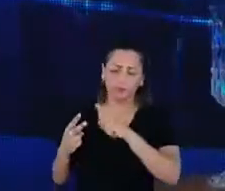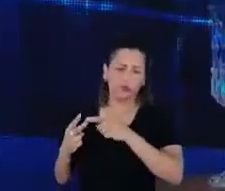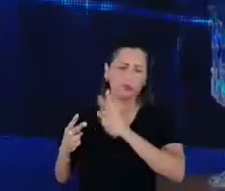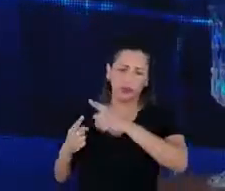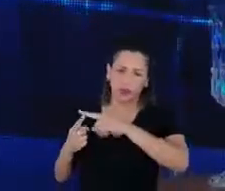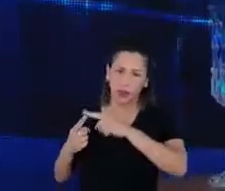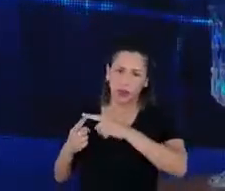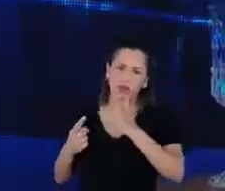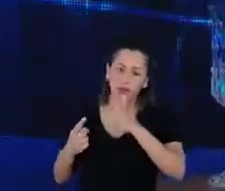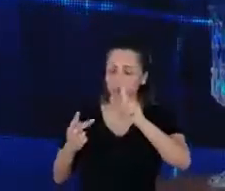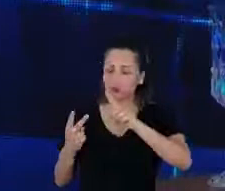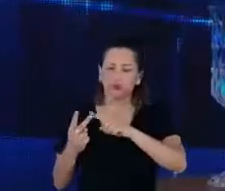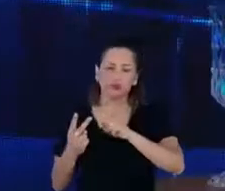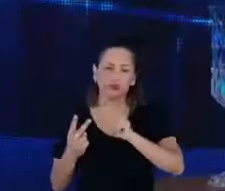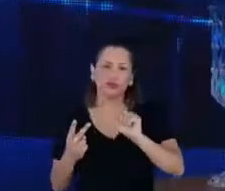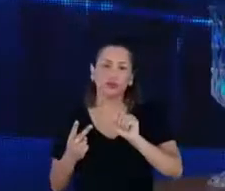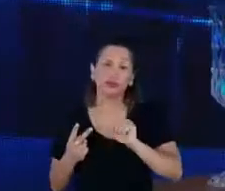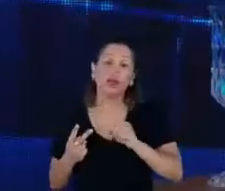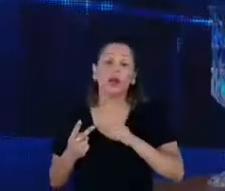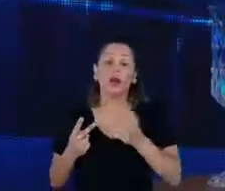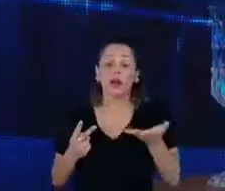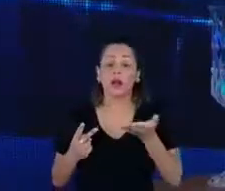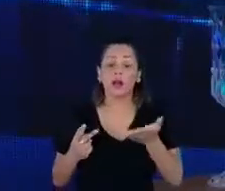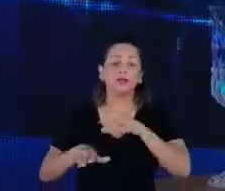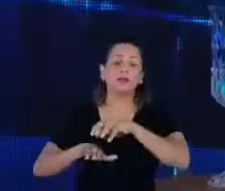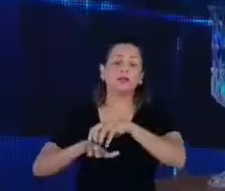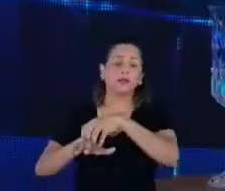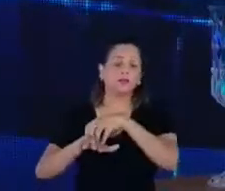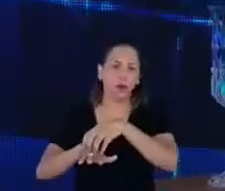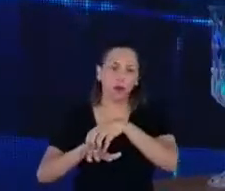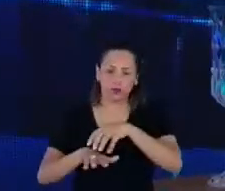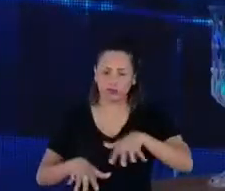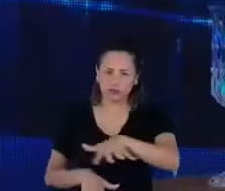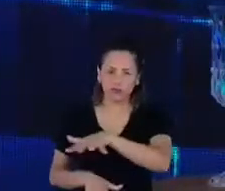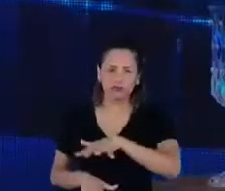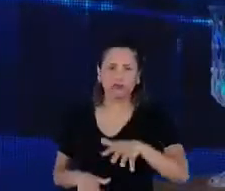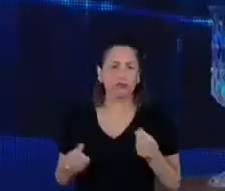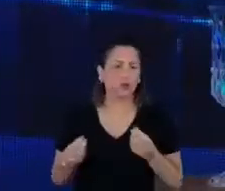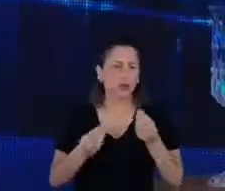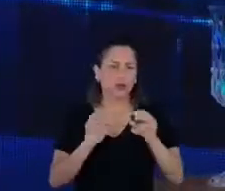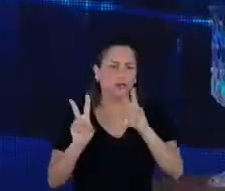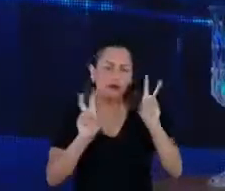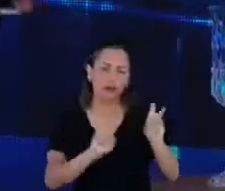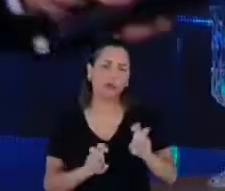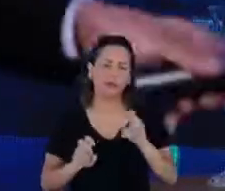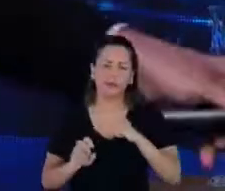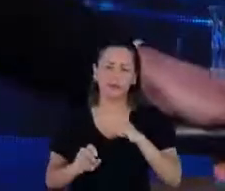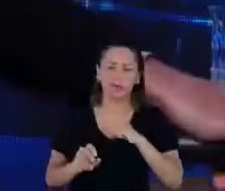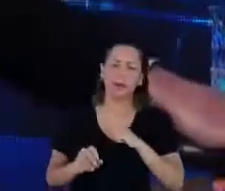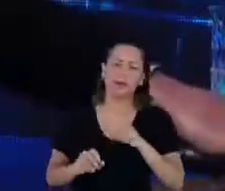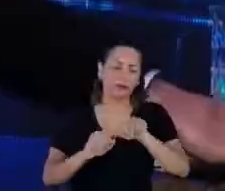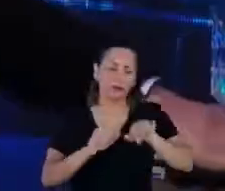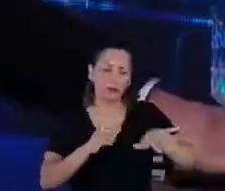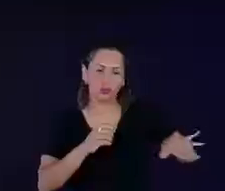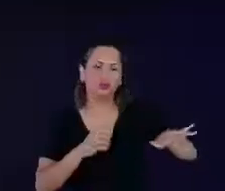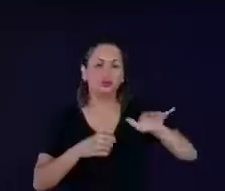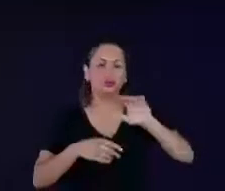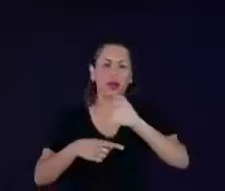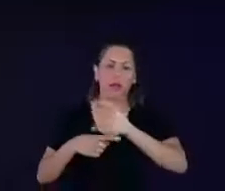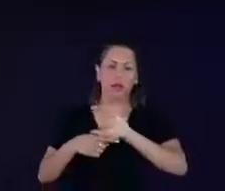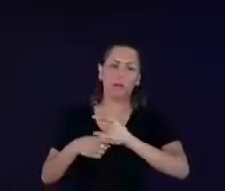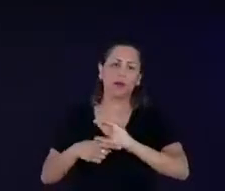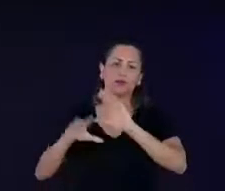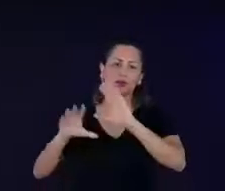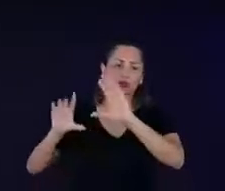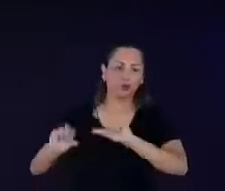iniciado. Pensando no setor de transportes, Ricardo, como é que a gente está vendo o tema da descarbonização? Olá, bom dia a todos.